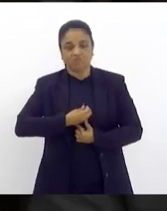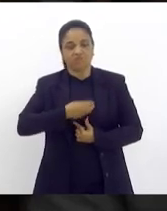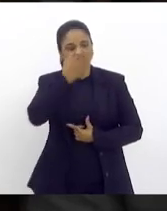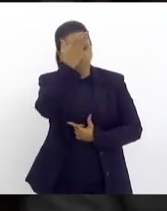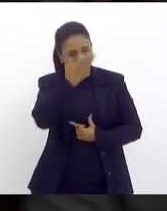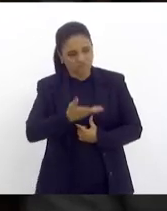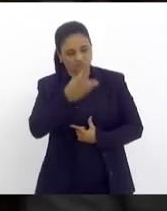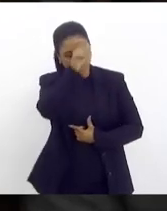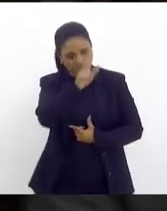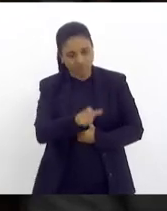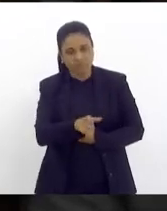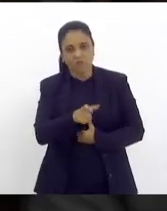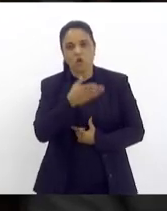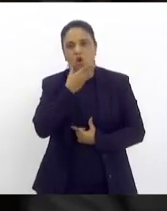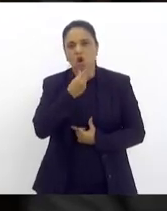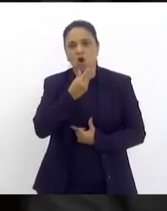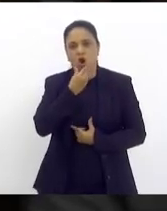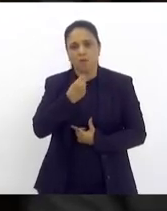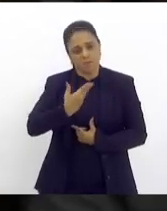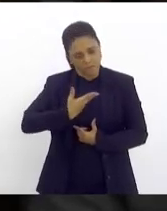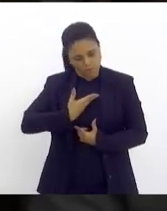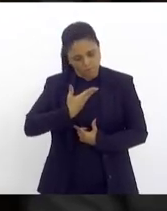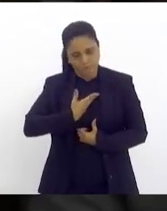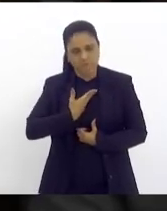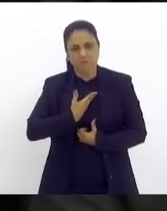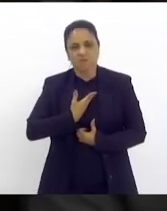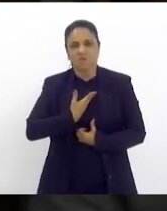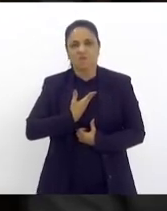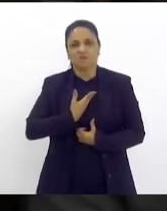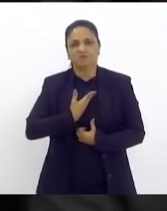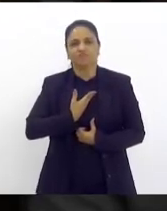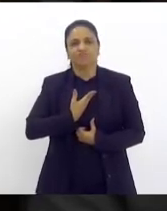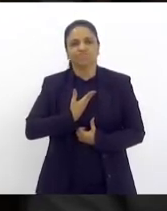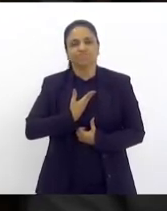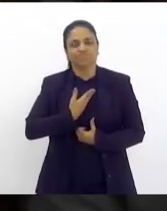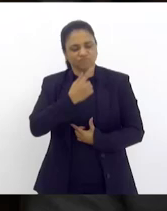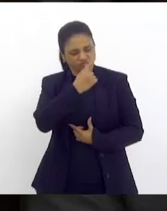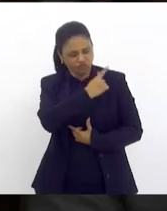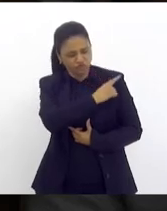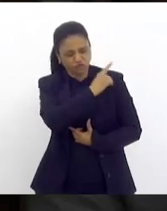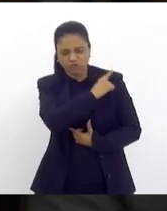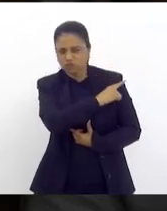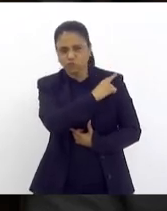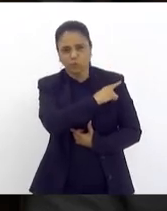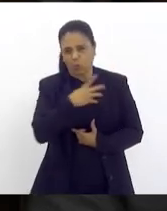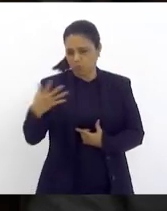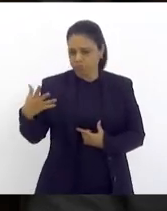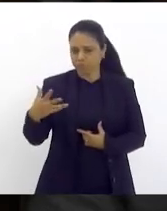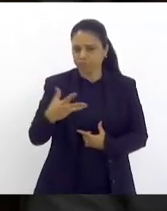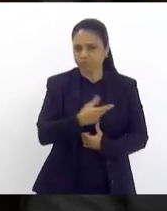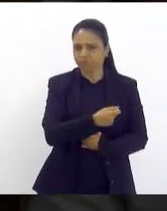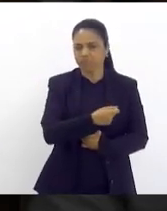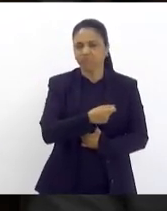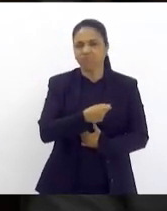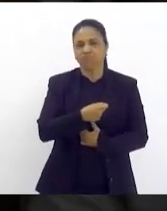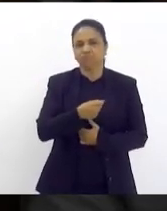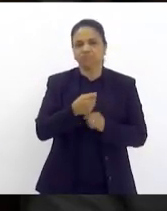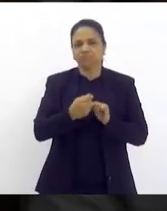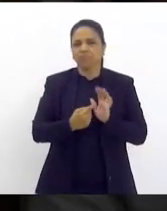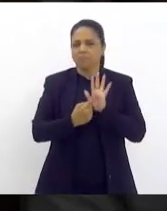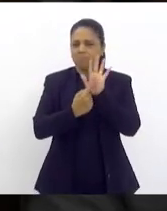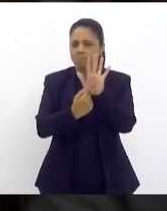homem. Além de ser meu amigo, é um grande gestor à frente da Prefeitura de